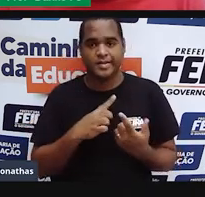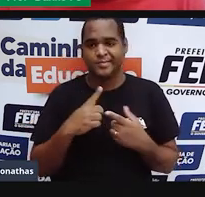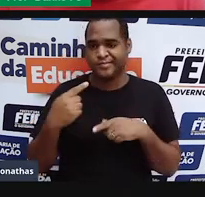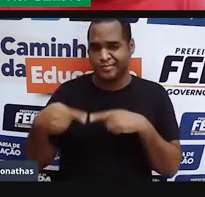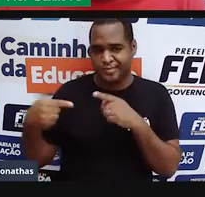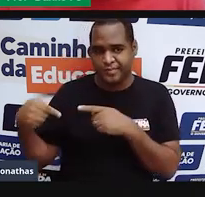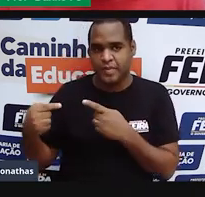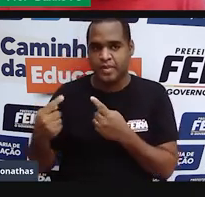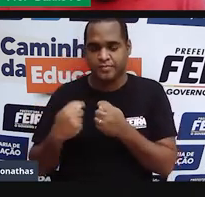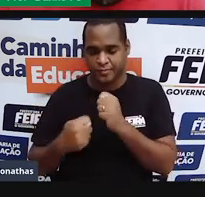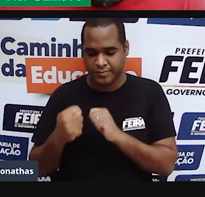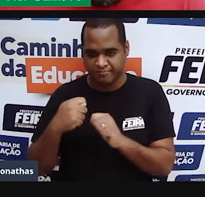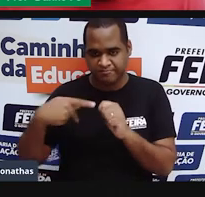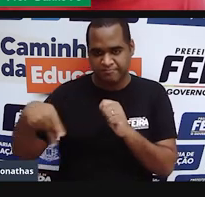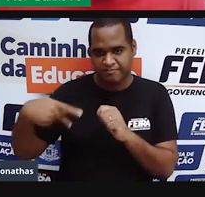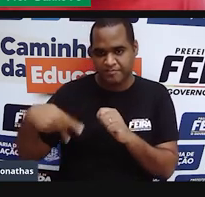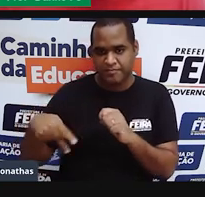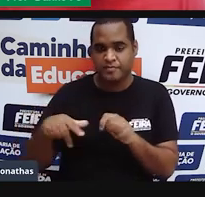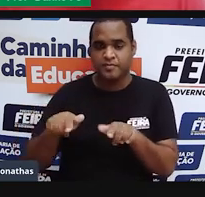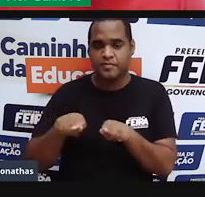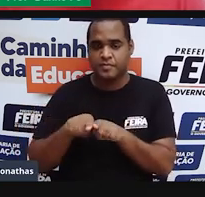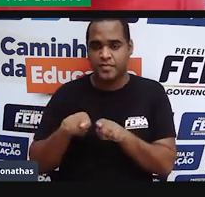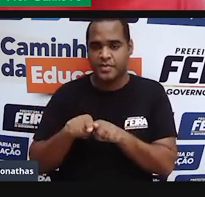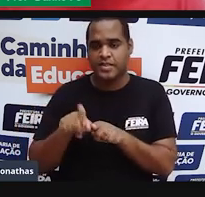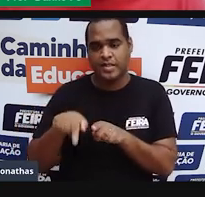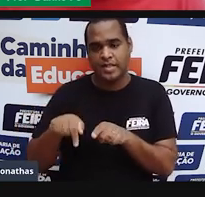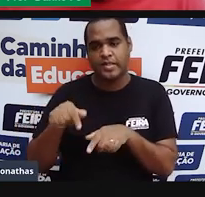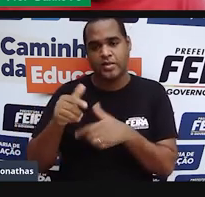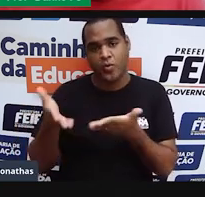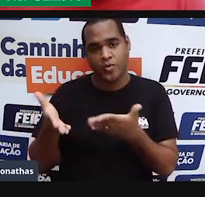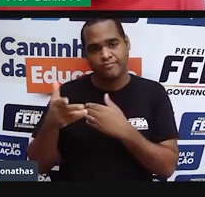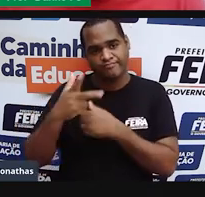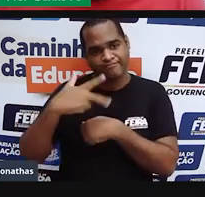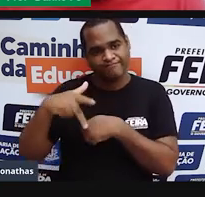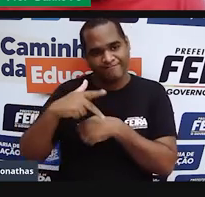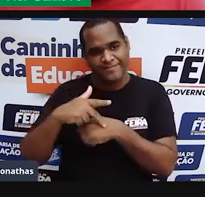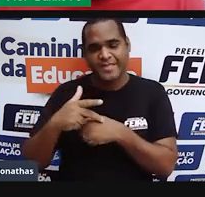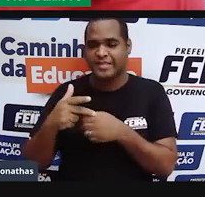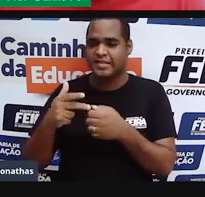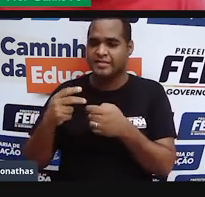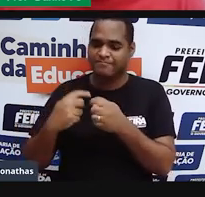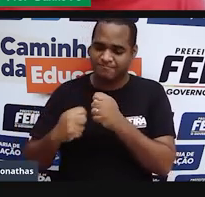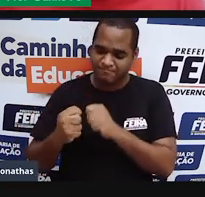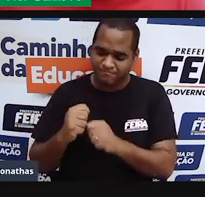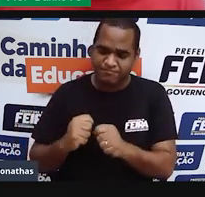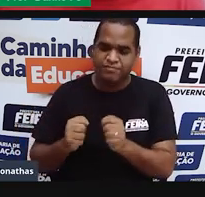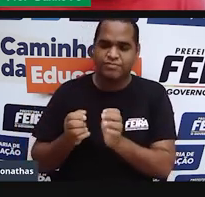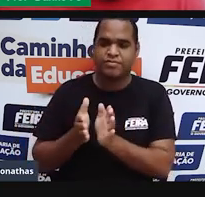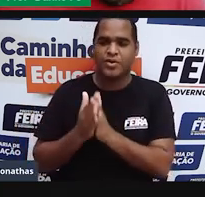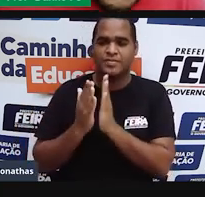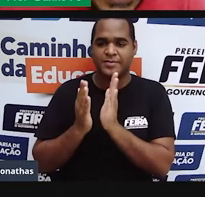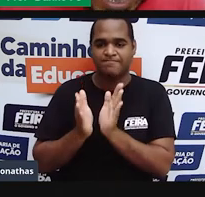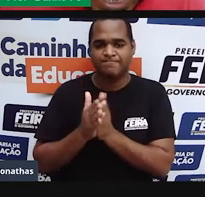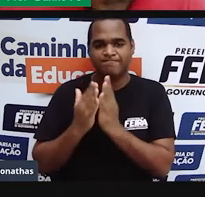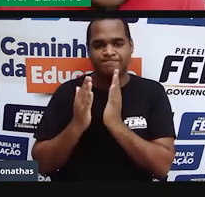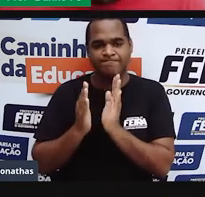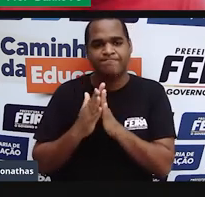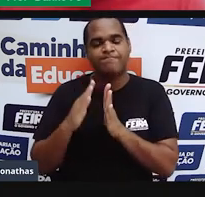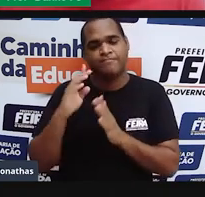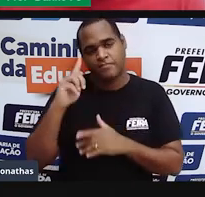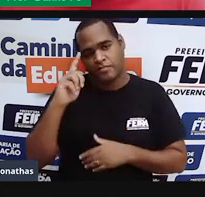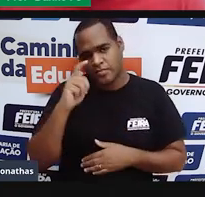economia paraguaia. E hoje o Paraguai é um dos países mais pobres da América do Sul, tem uma população em